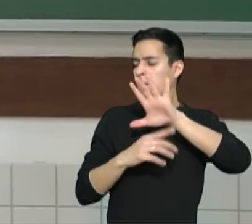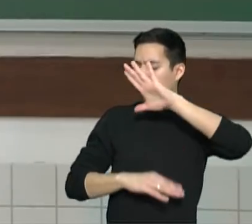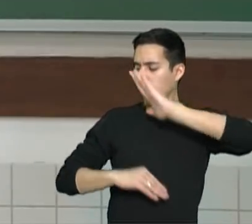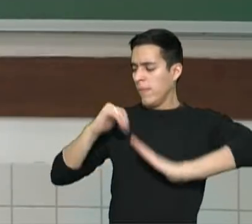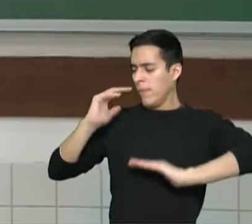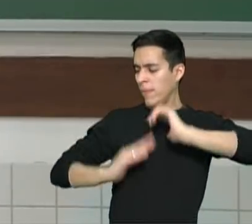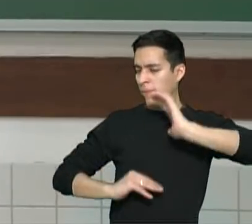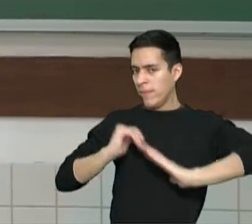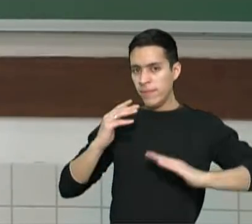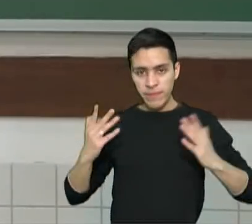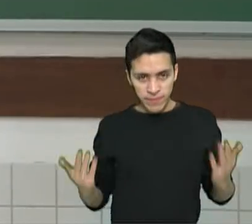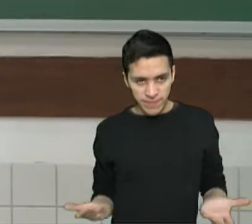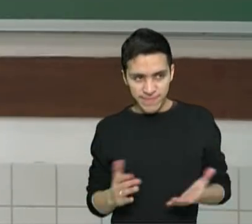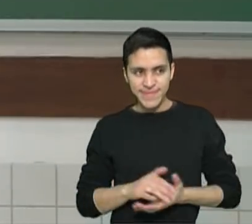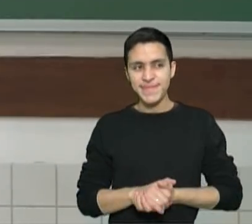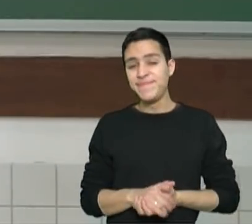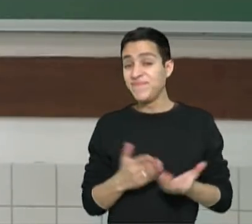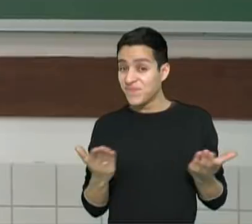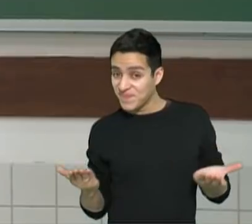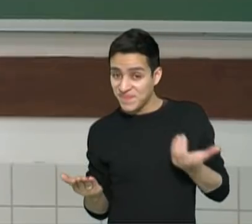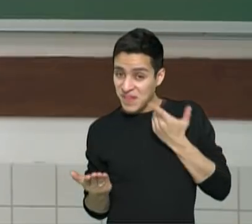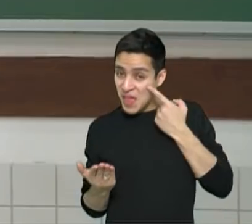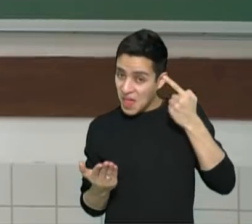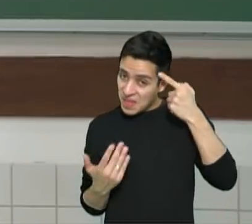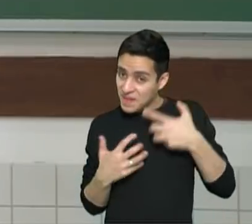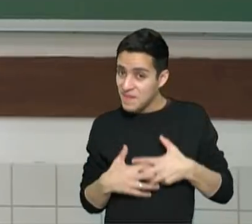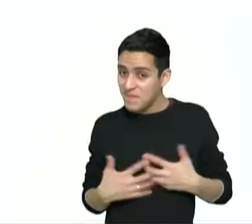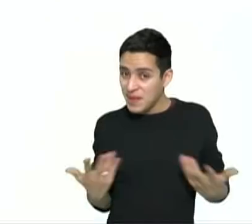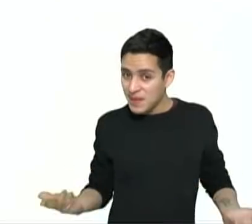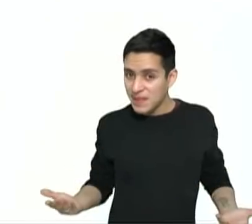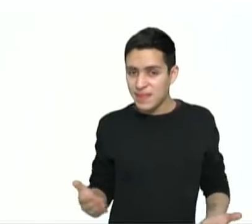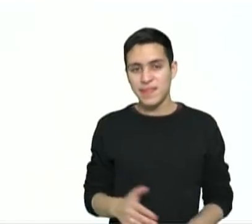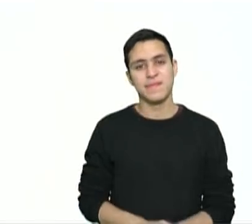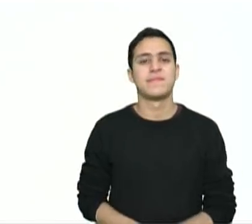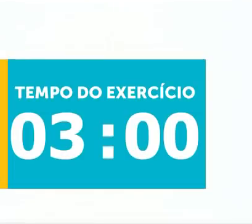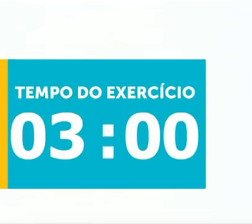que é essa? Então, vamos aí pensar um pouquinho.